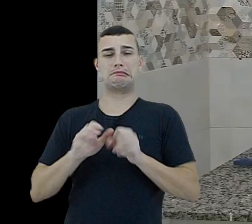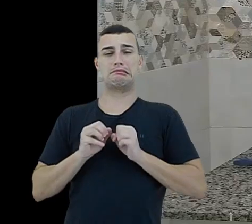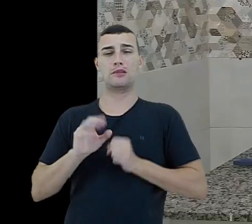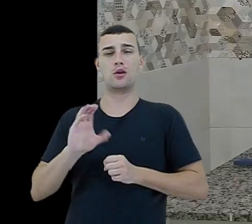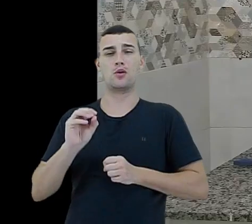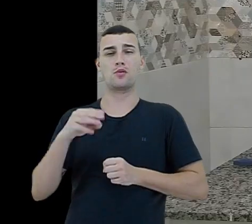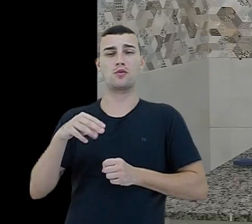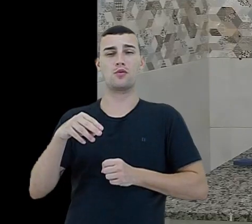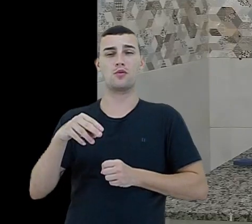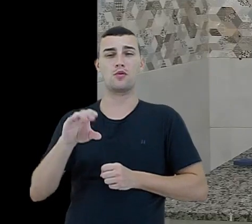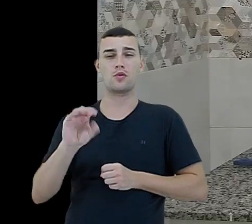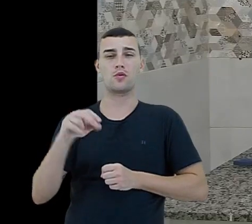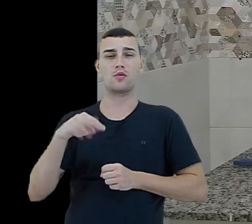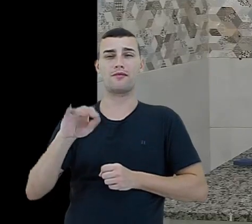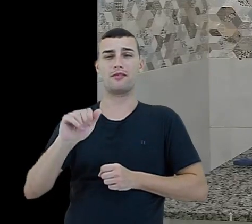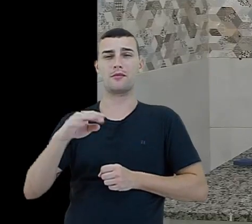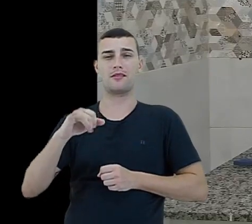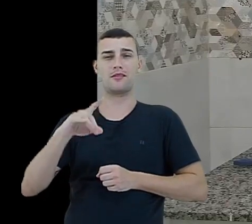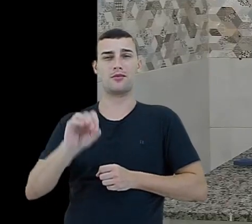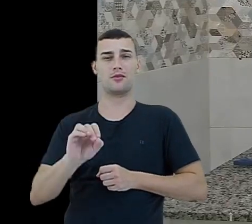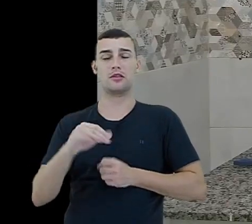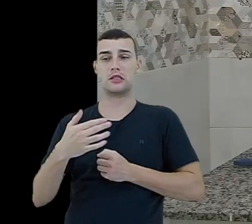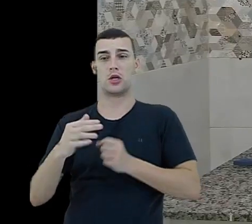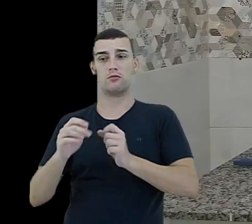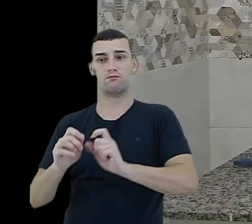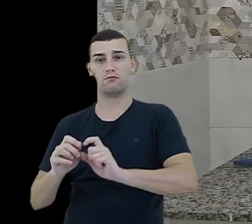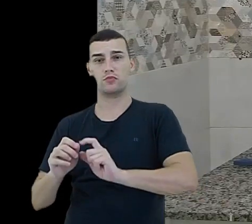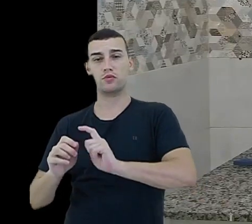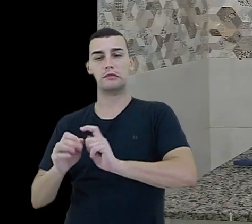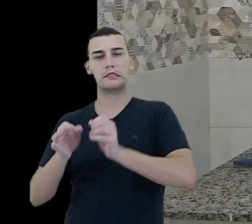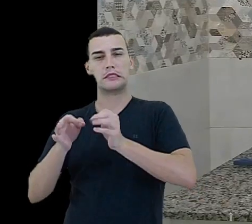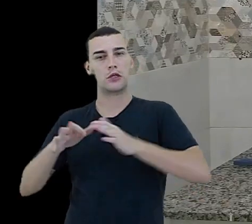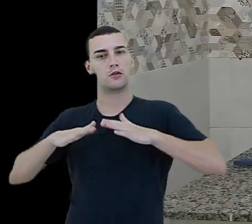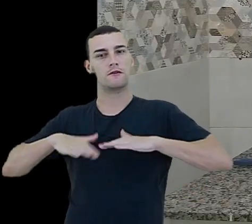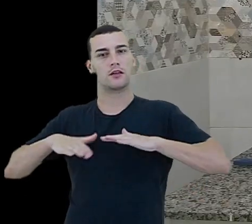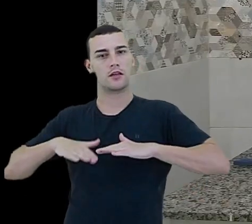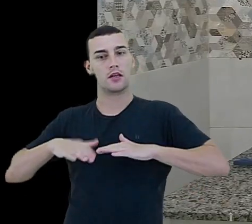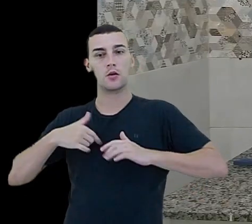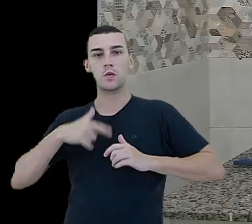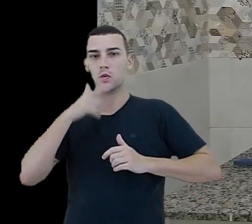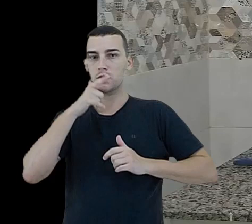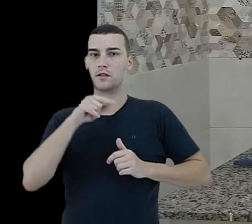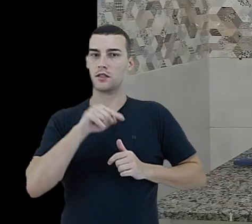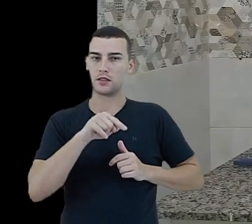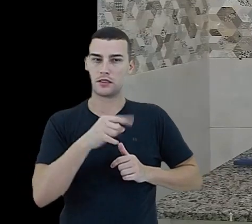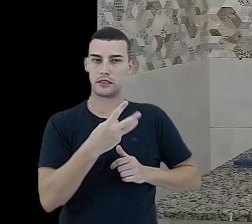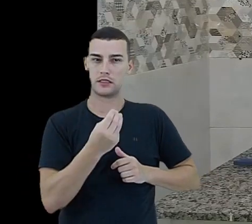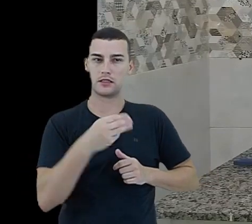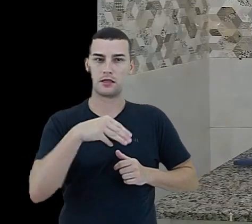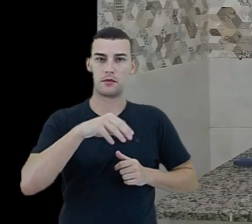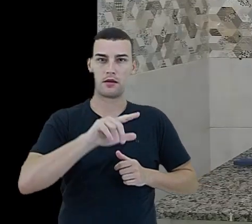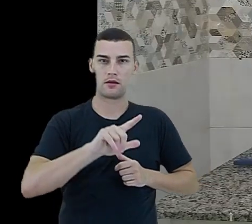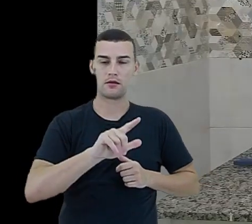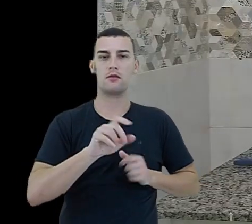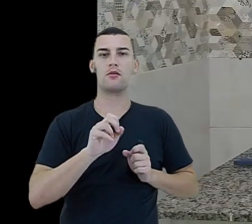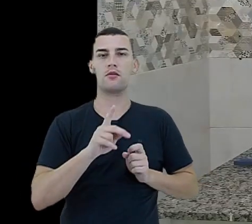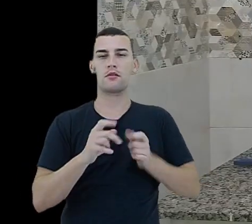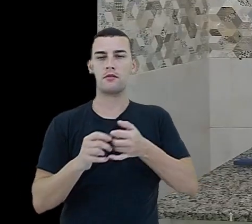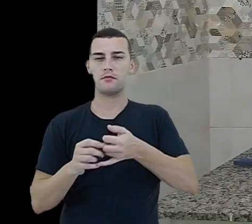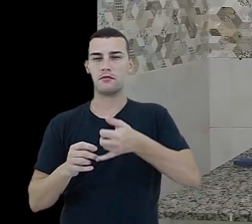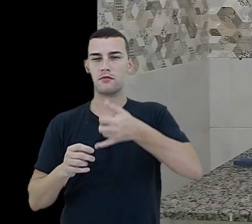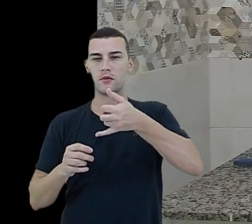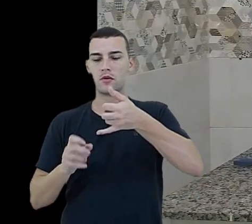micropipeta. Então aqui eu tenho o volume que eu quero. Então, novamente, eu venho, calibrei